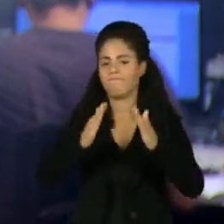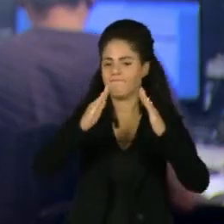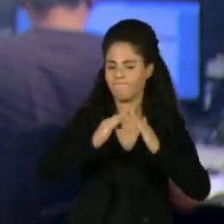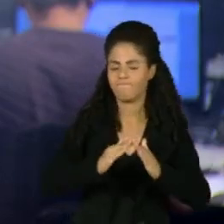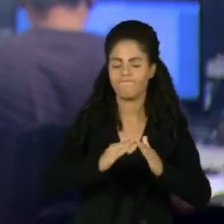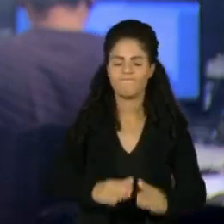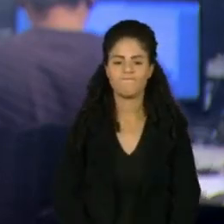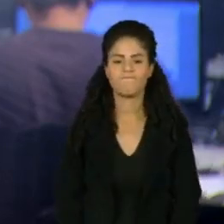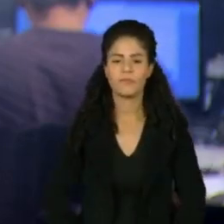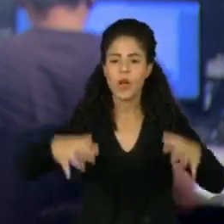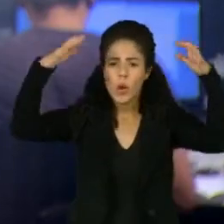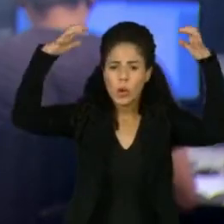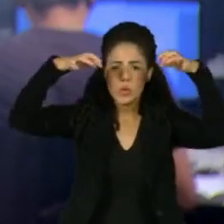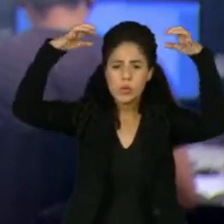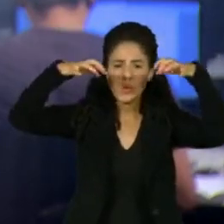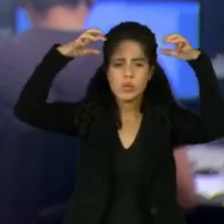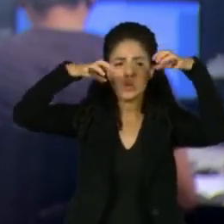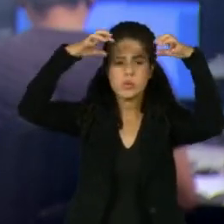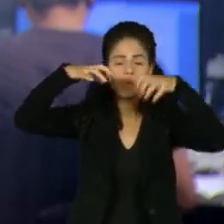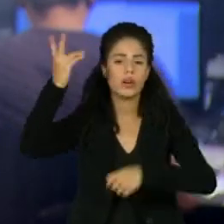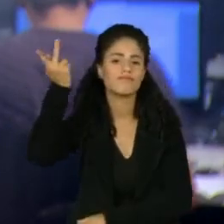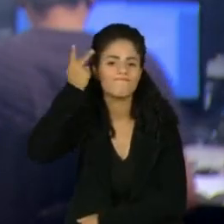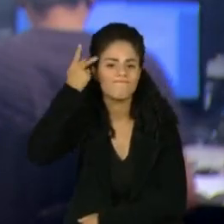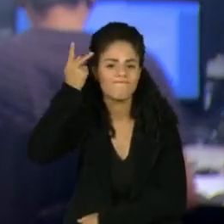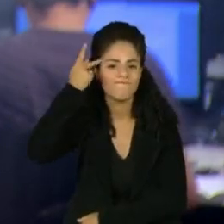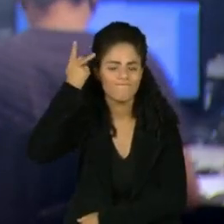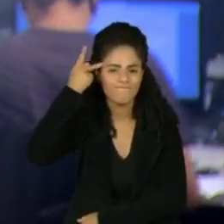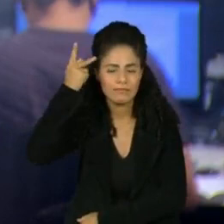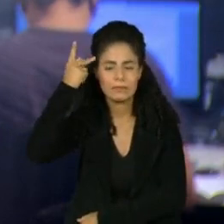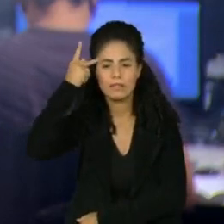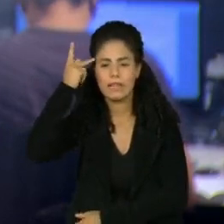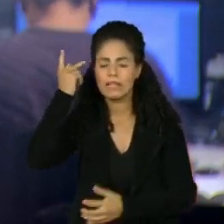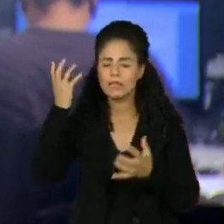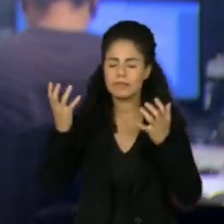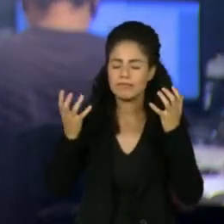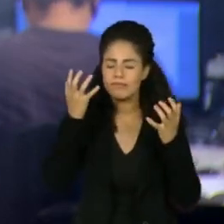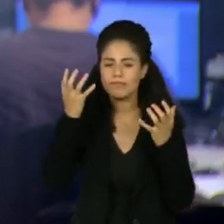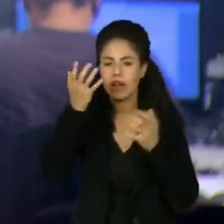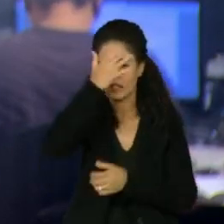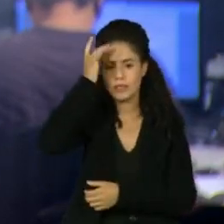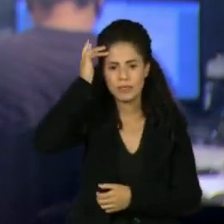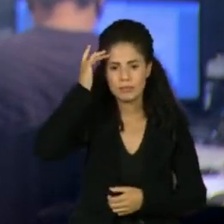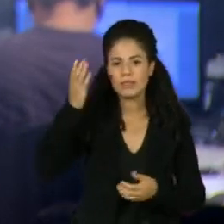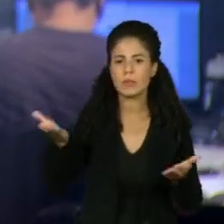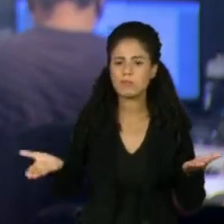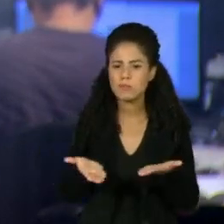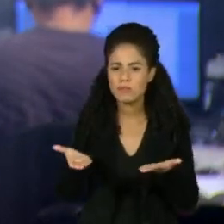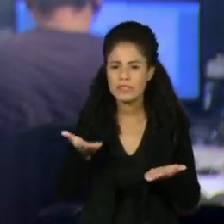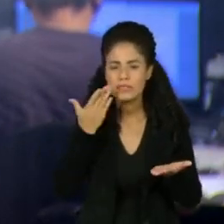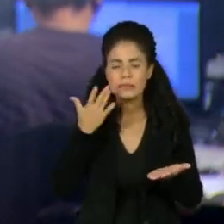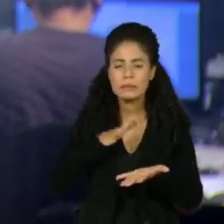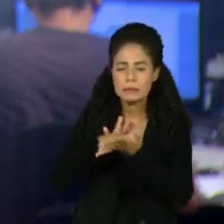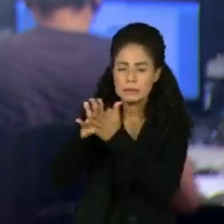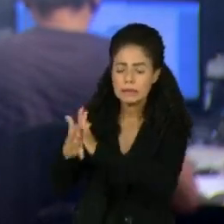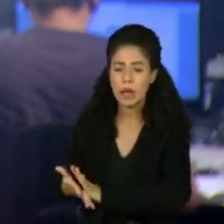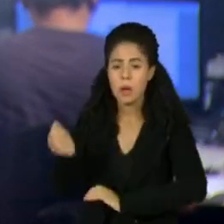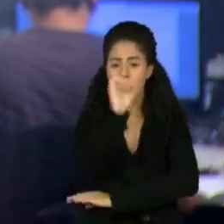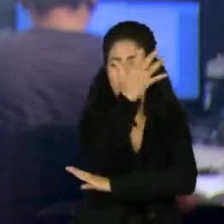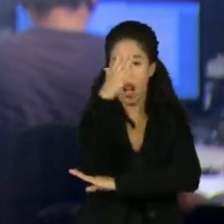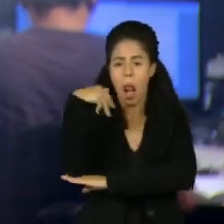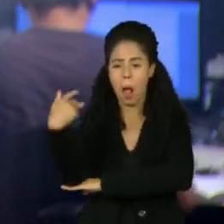As fortes chuvas que atingiram São Paulo ainda causam transtornos para os moradores da cidade. Dezenas de árvores